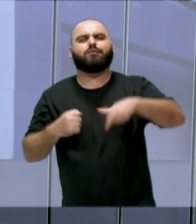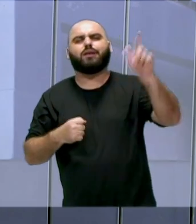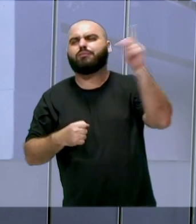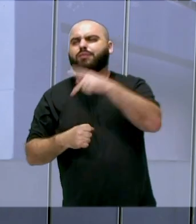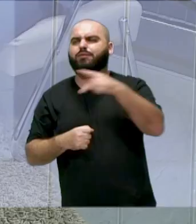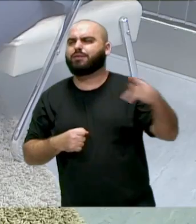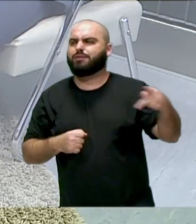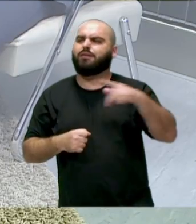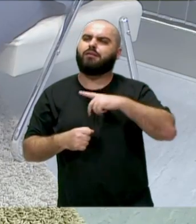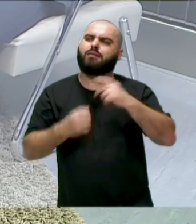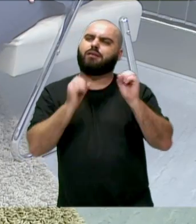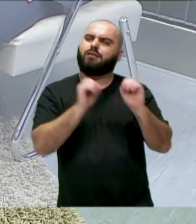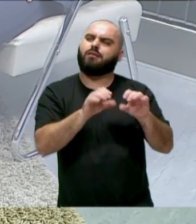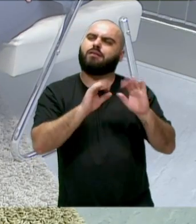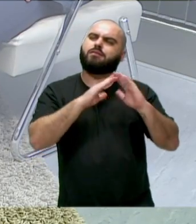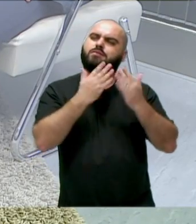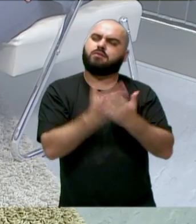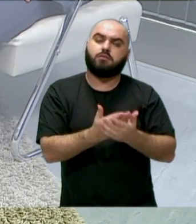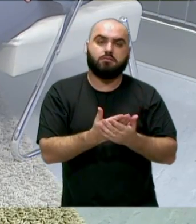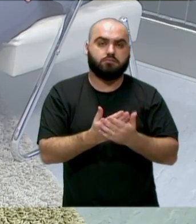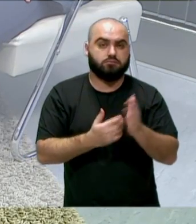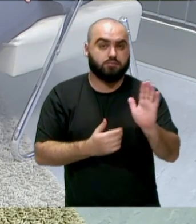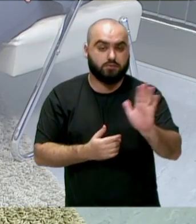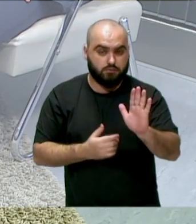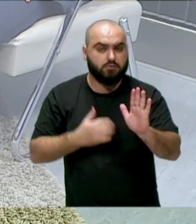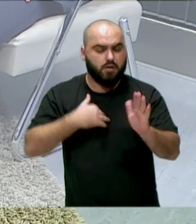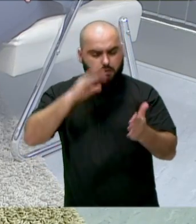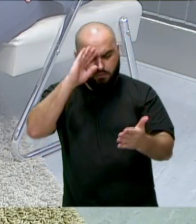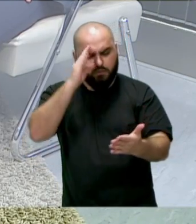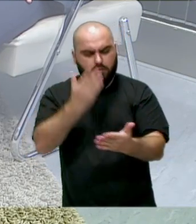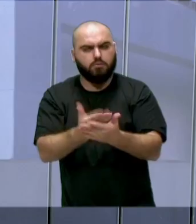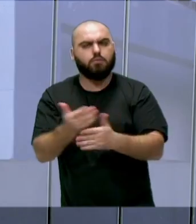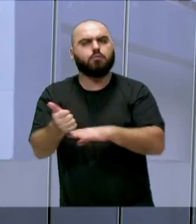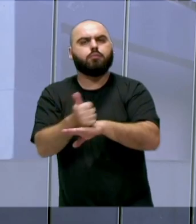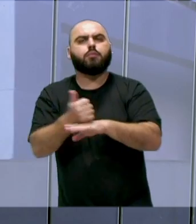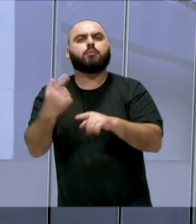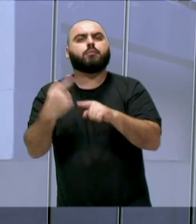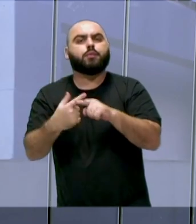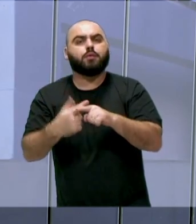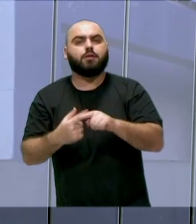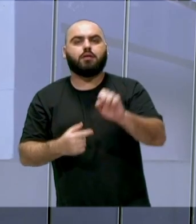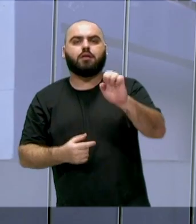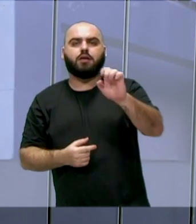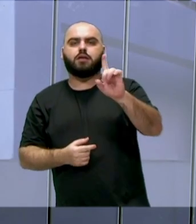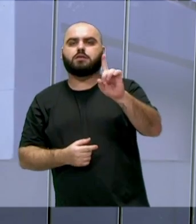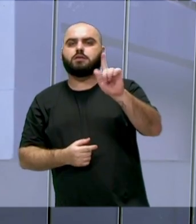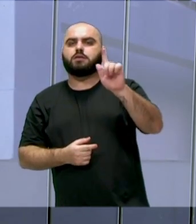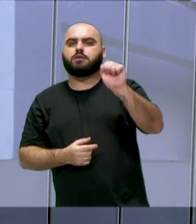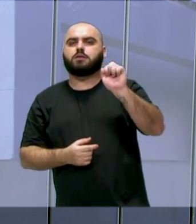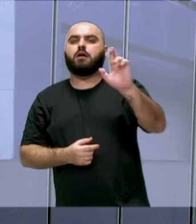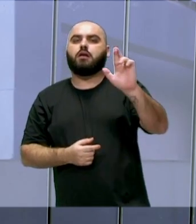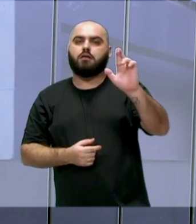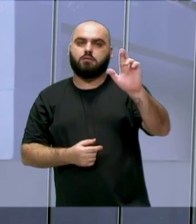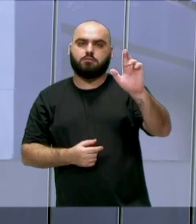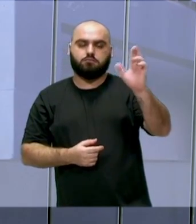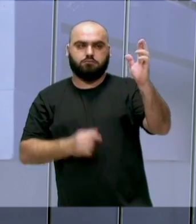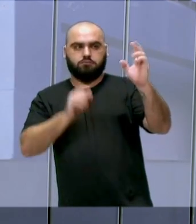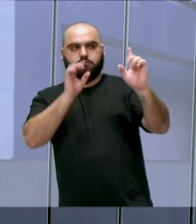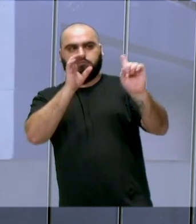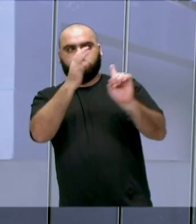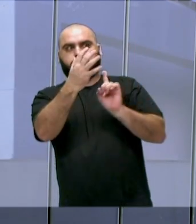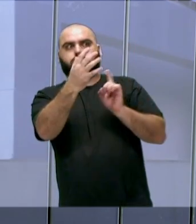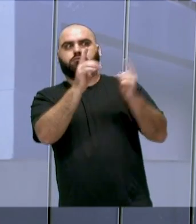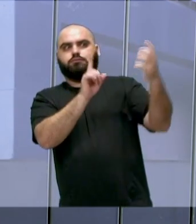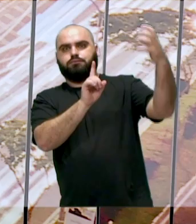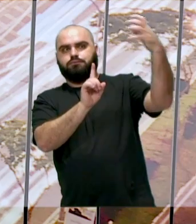aquelas aulinhas na escola, mas eu acreditei na nossa profissão. Por quê? Porque o Edgar da Conceição me fez acreditar. Aquela